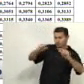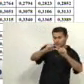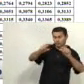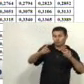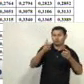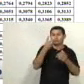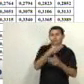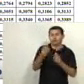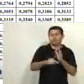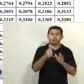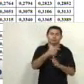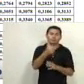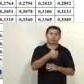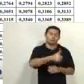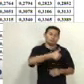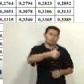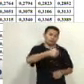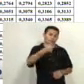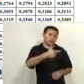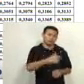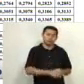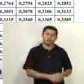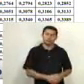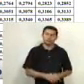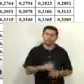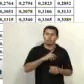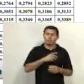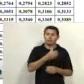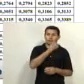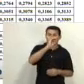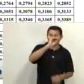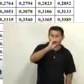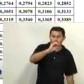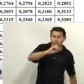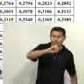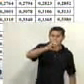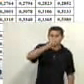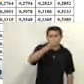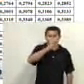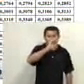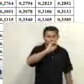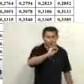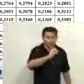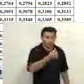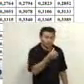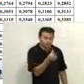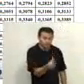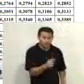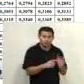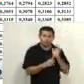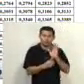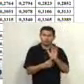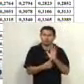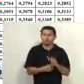valores, os primeiros valores, 0,64, eu pego 0,6. Olha só que está demarcado para